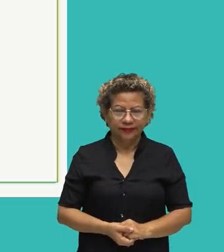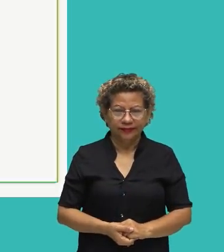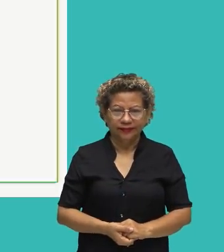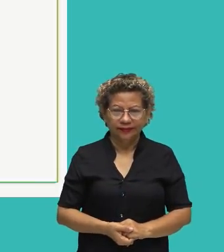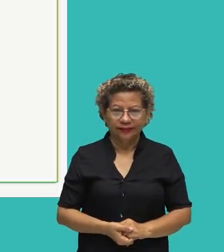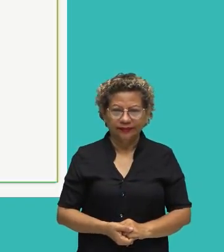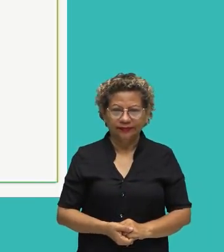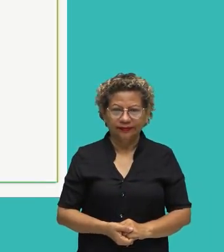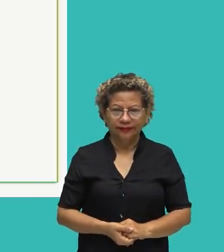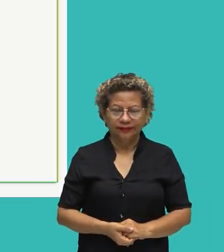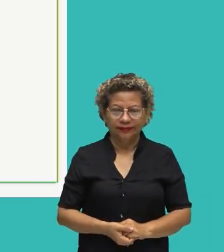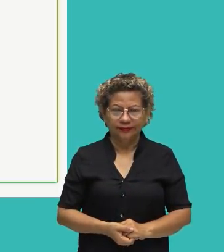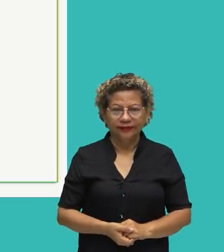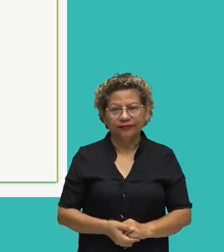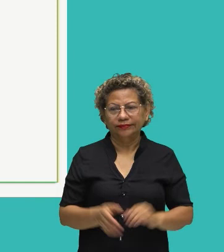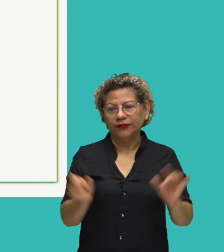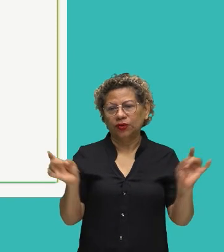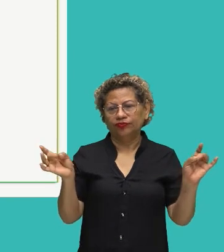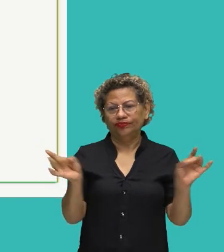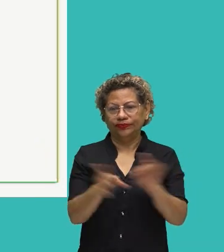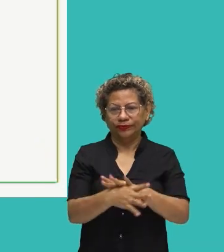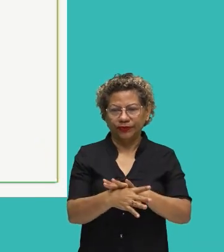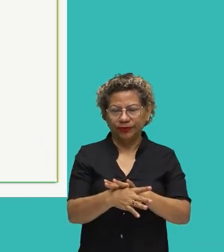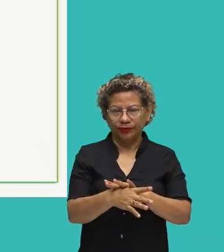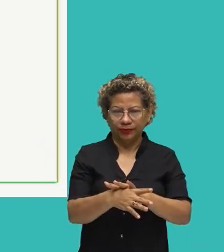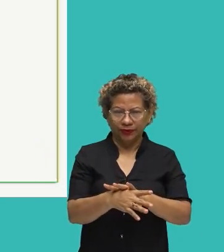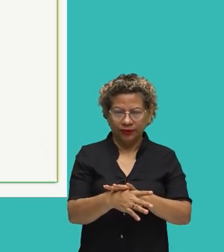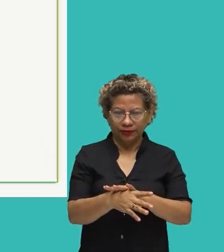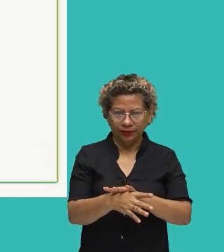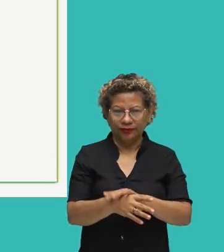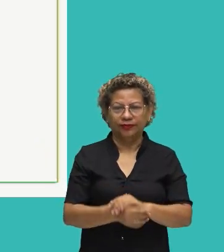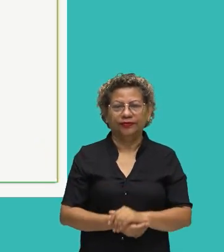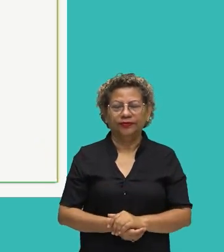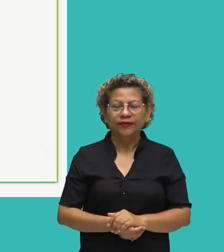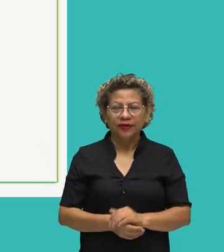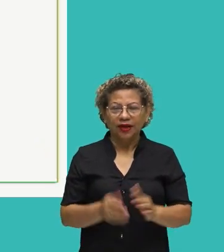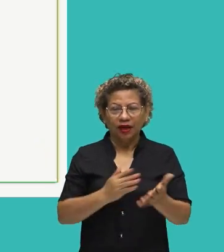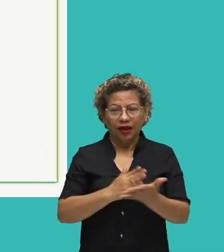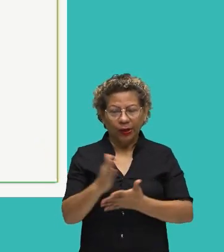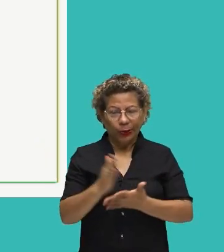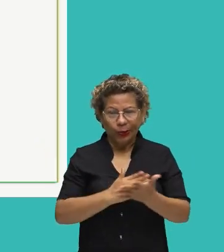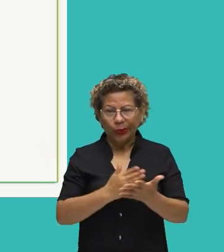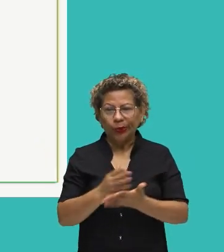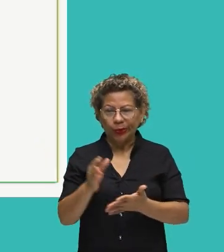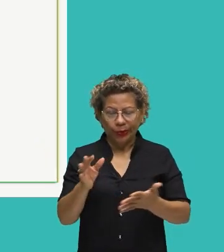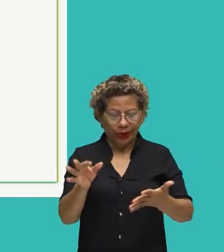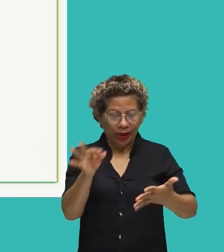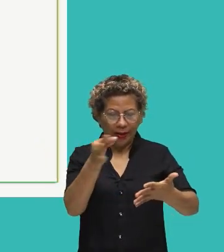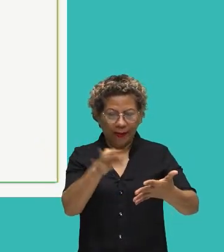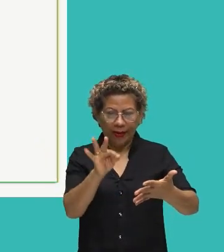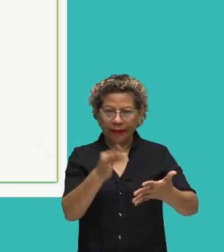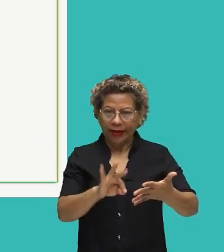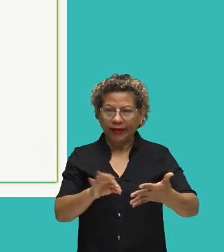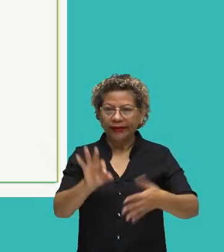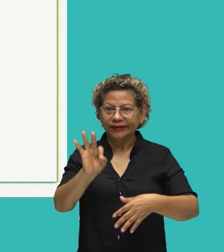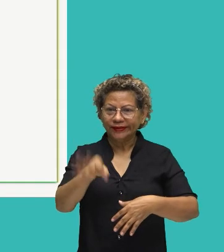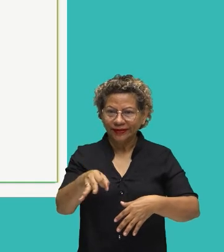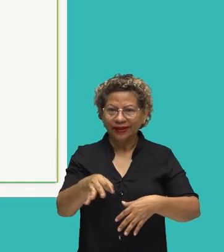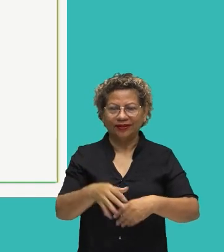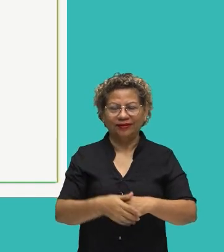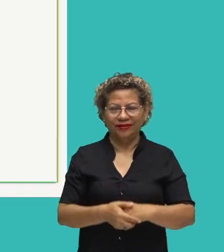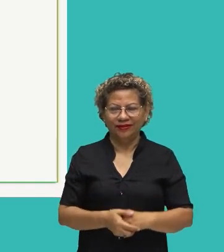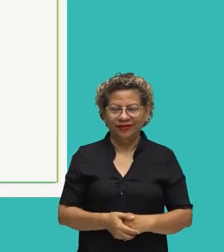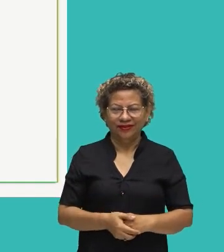responde, coloca lá a resposta. Tem gente que está acertando e vibra aí no canal, que legal. Computando aí